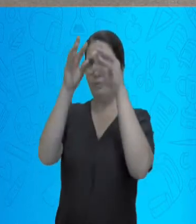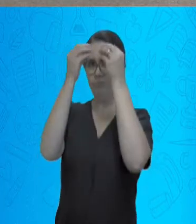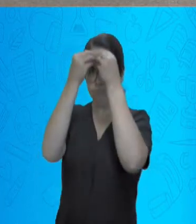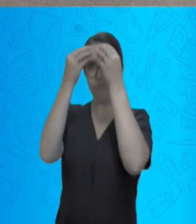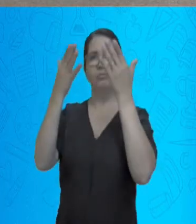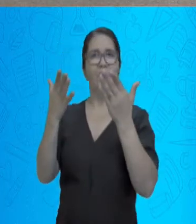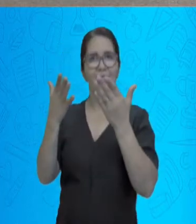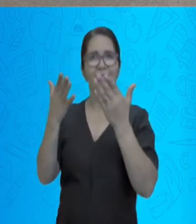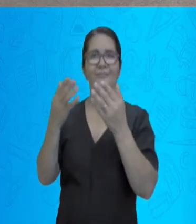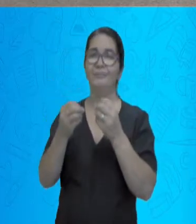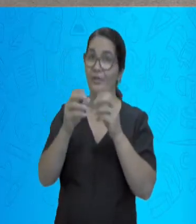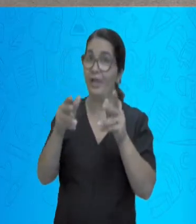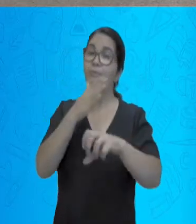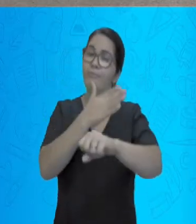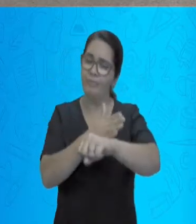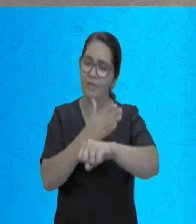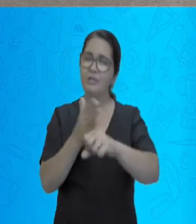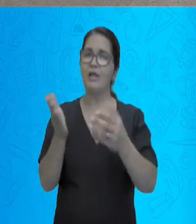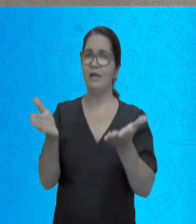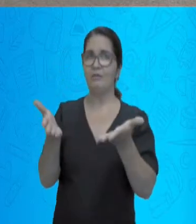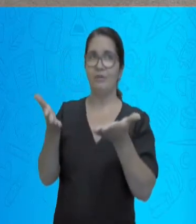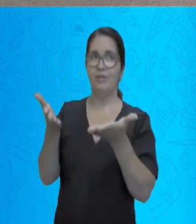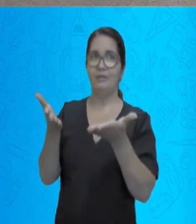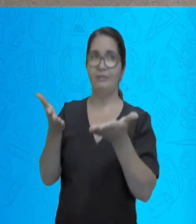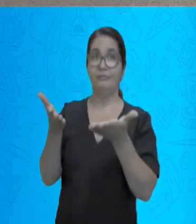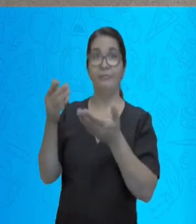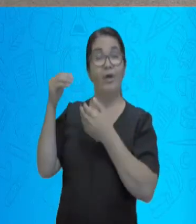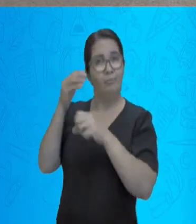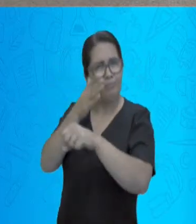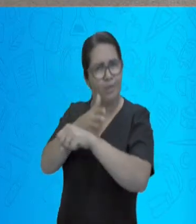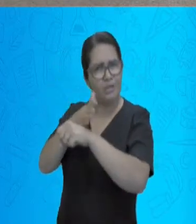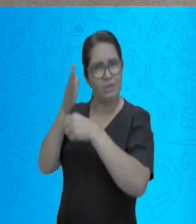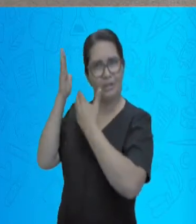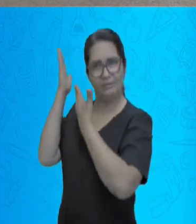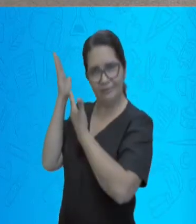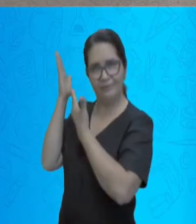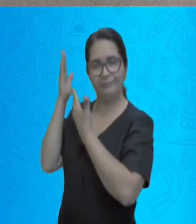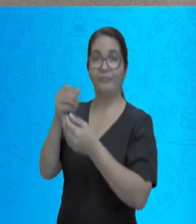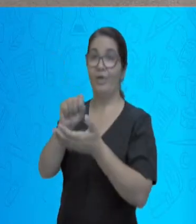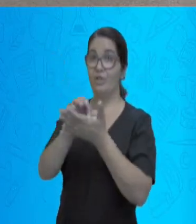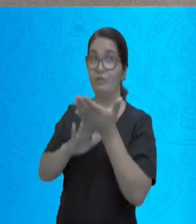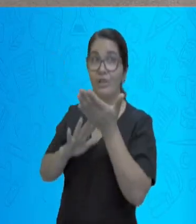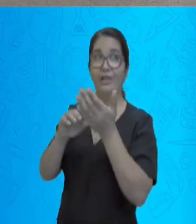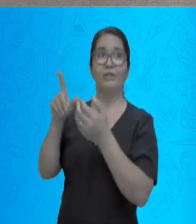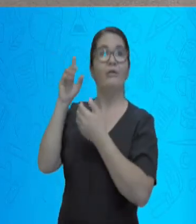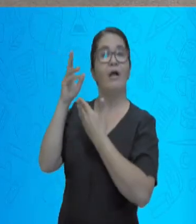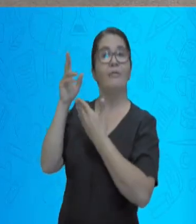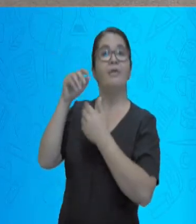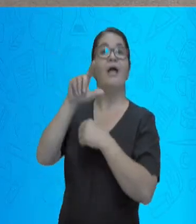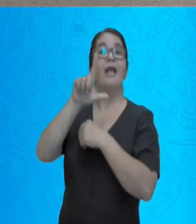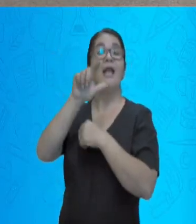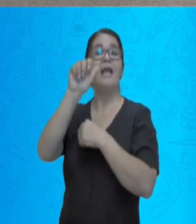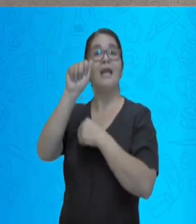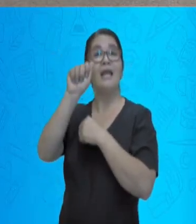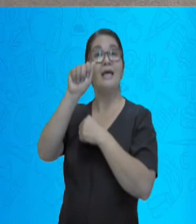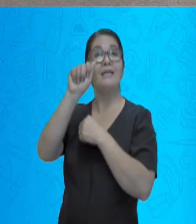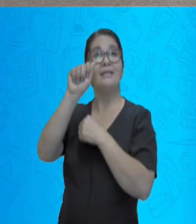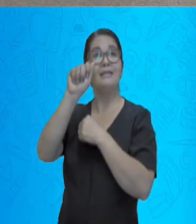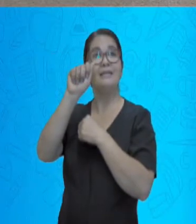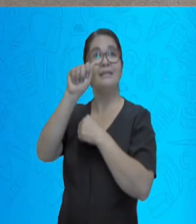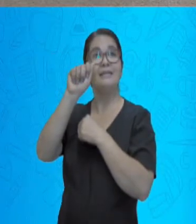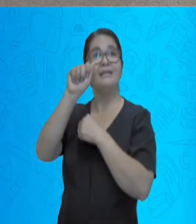Vamos praticar então. Eu tenho aqui a palavra lâmpada. Olha só, eu coloquei a palavra toda já separada letra por